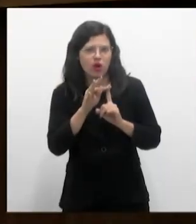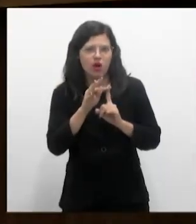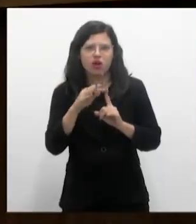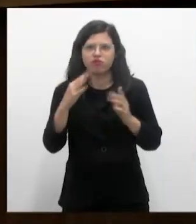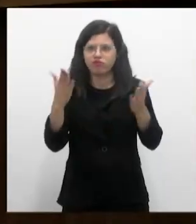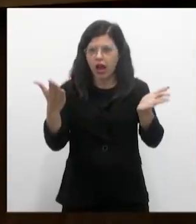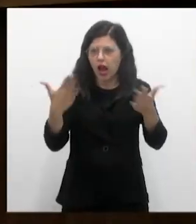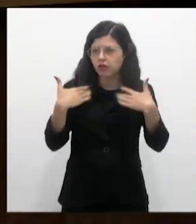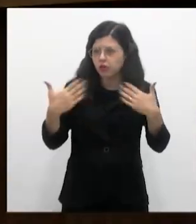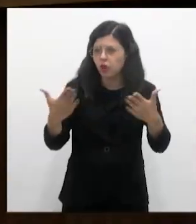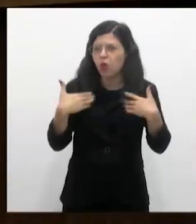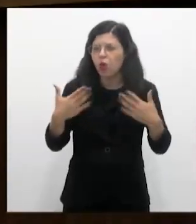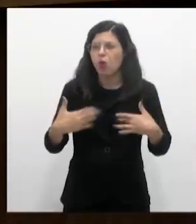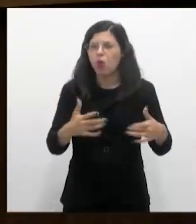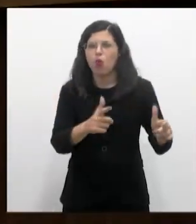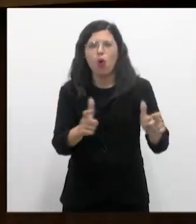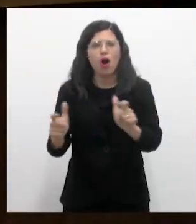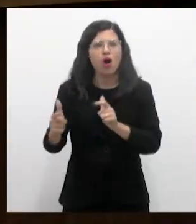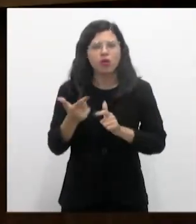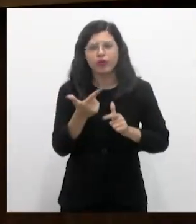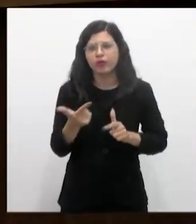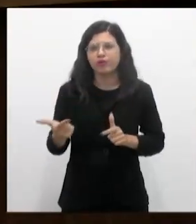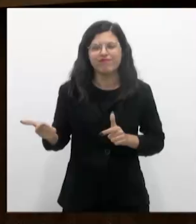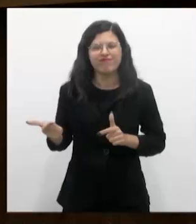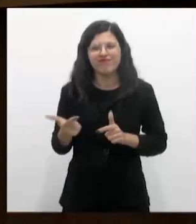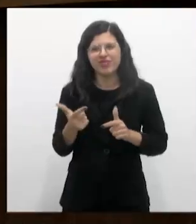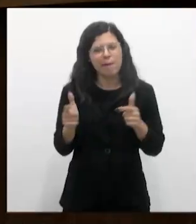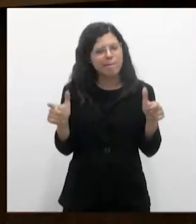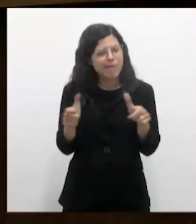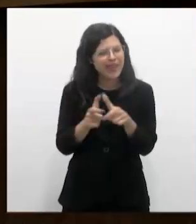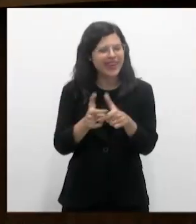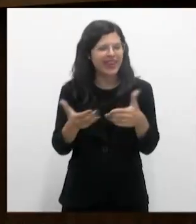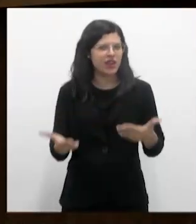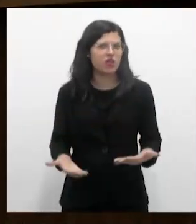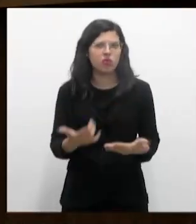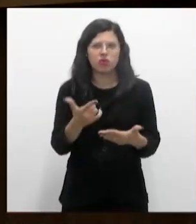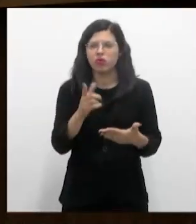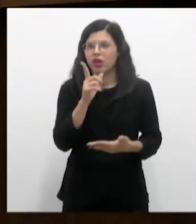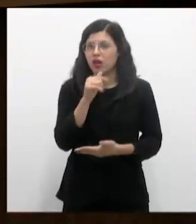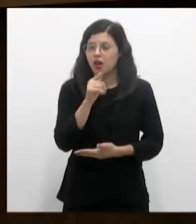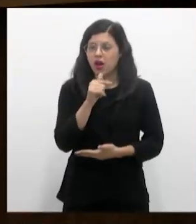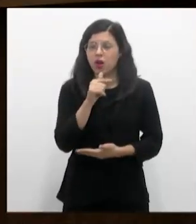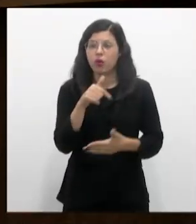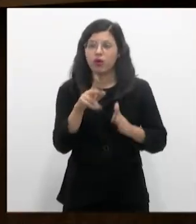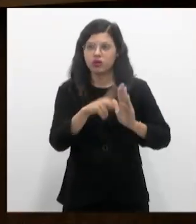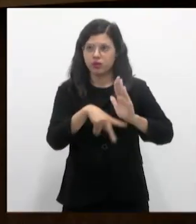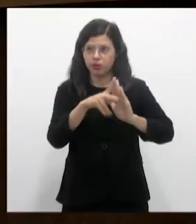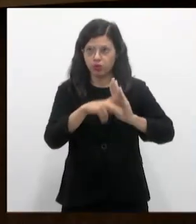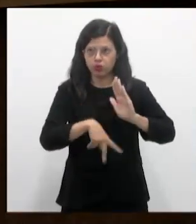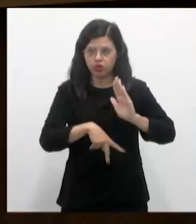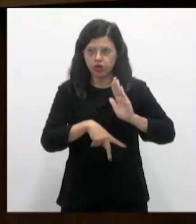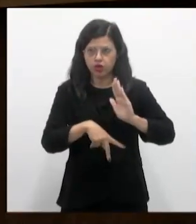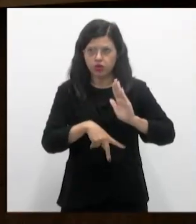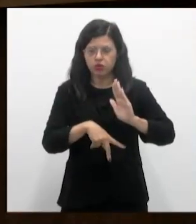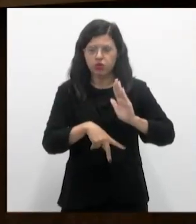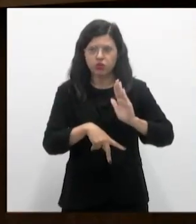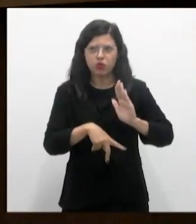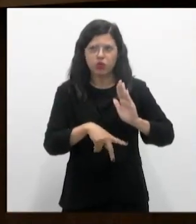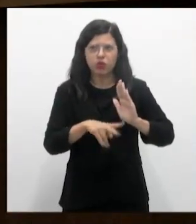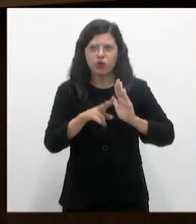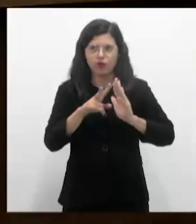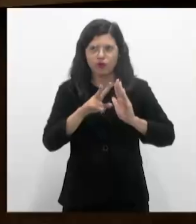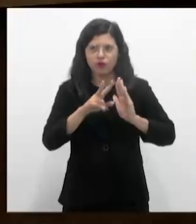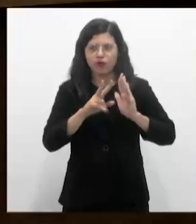não haja espaço, onde não haja hidratação. Então, esse projeto vai diretamente